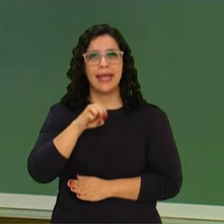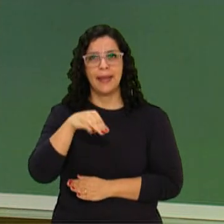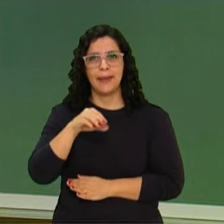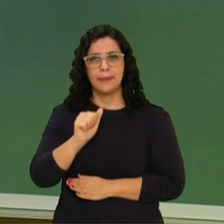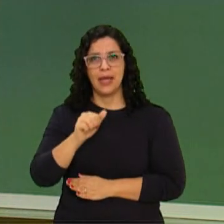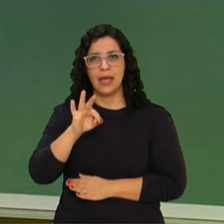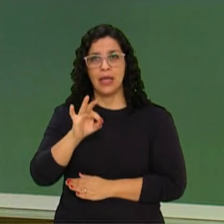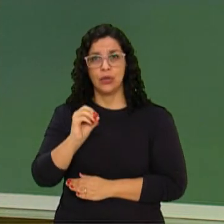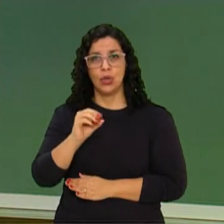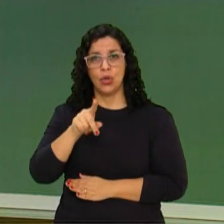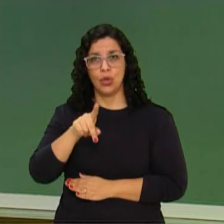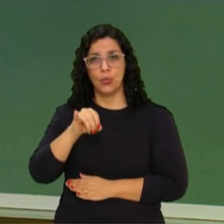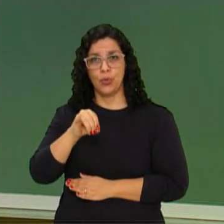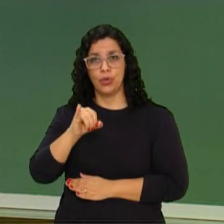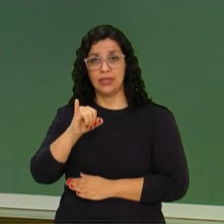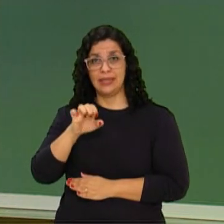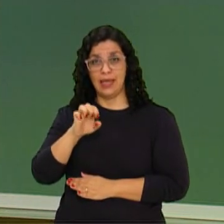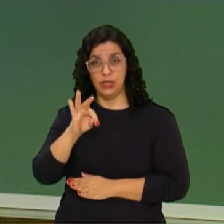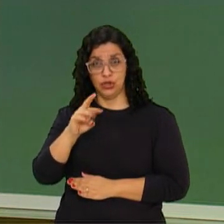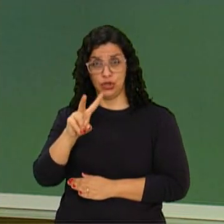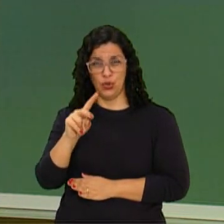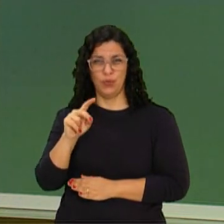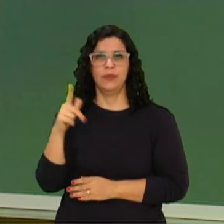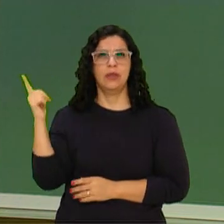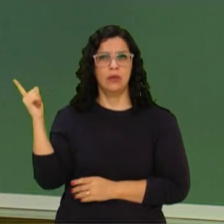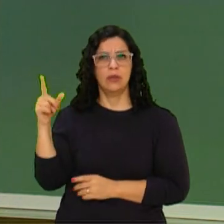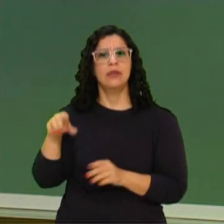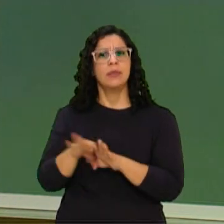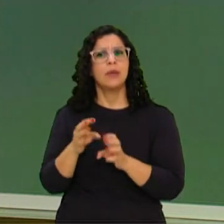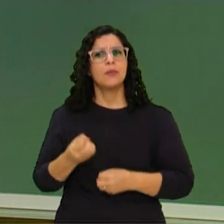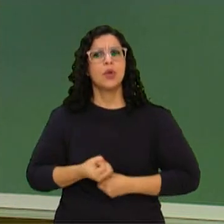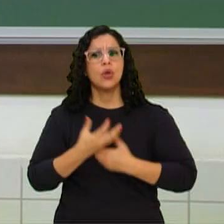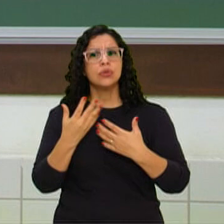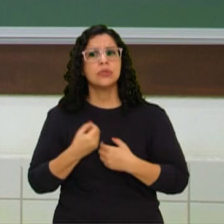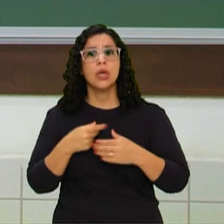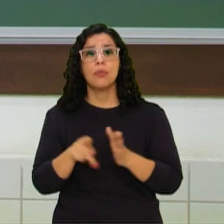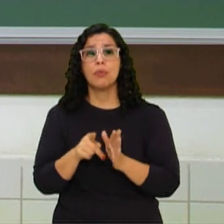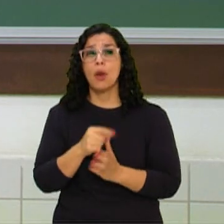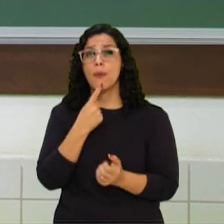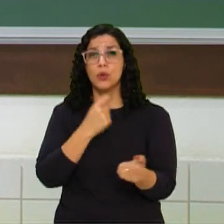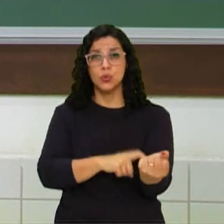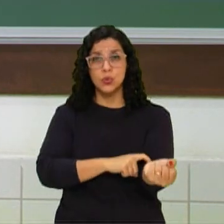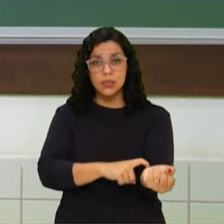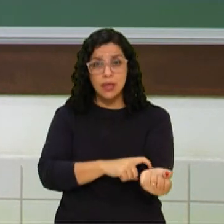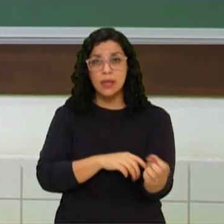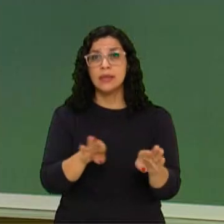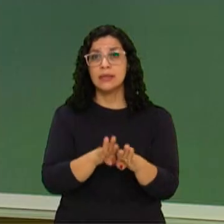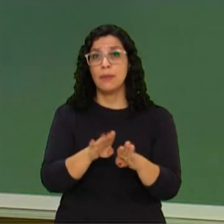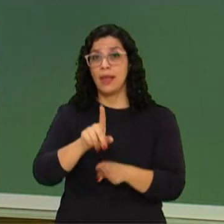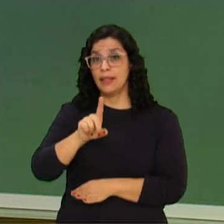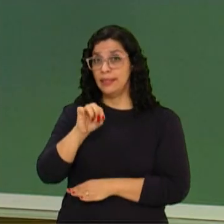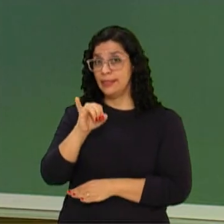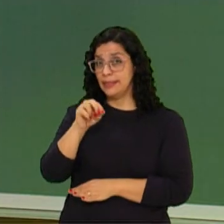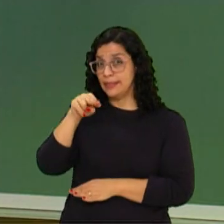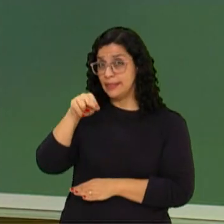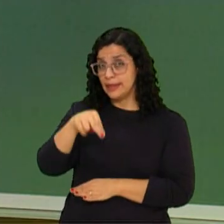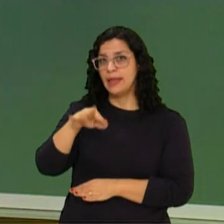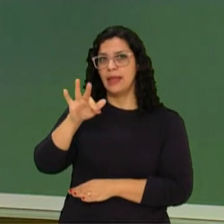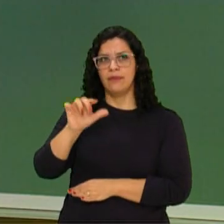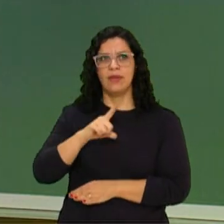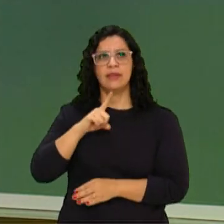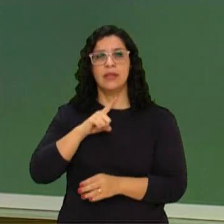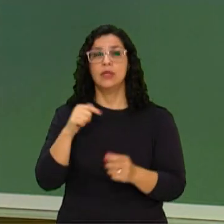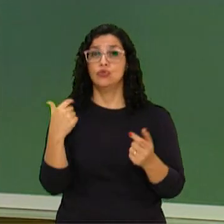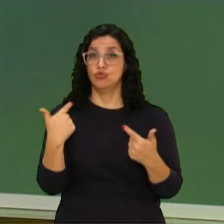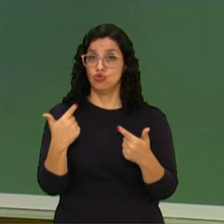hematopoético é um outro tecido aí que a gente está vendo, né? Responsável pela produção de células sanguíneas e também da linfa, é o chamado hematopoético, ele